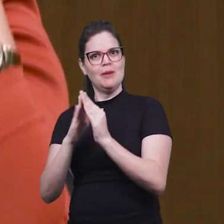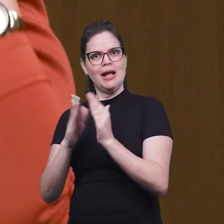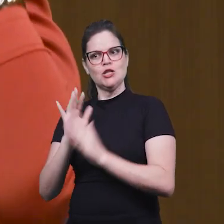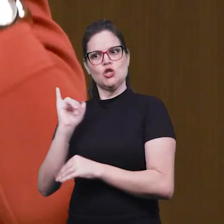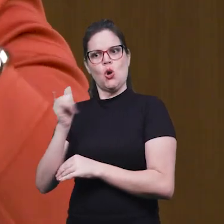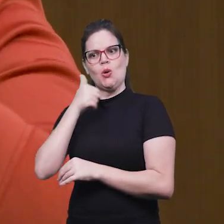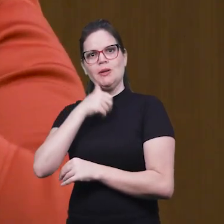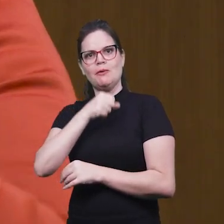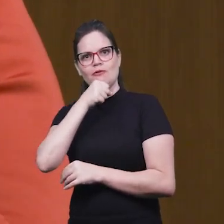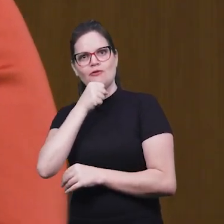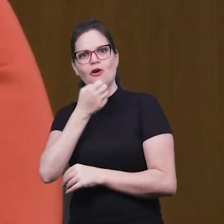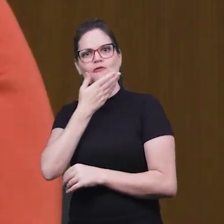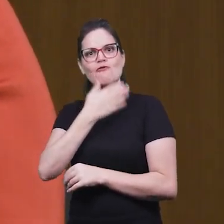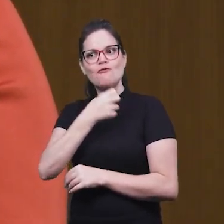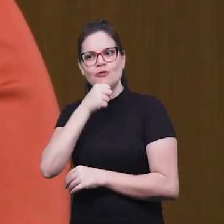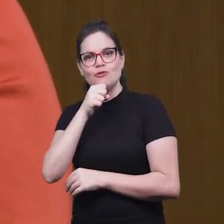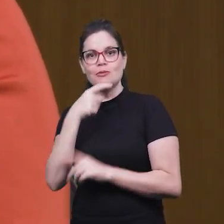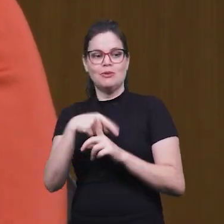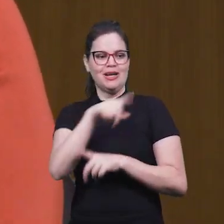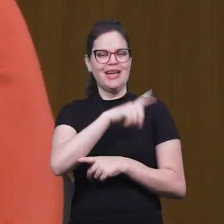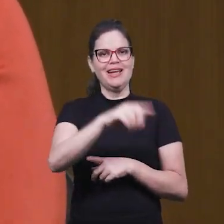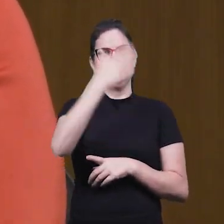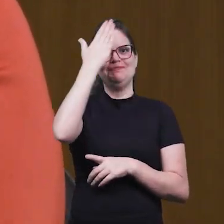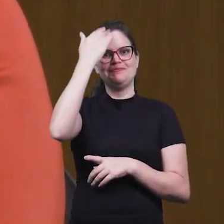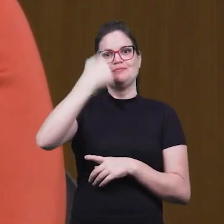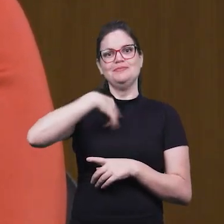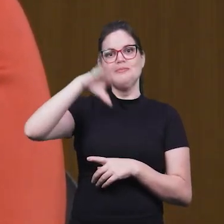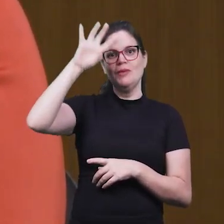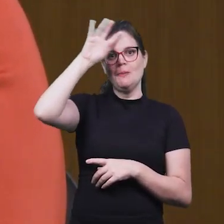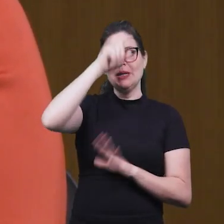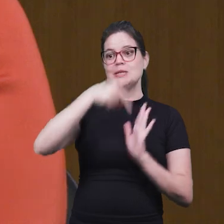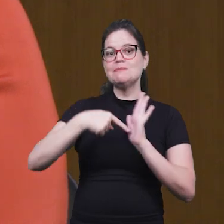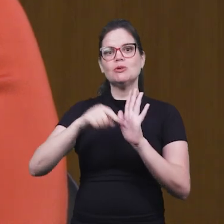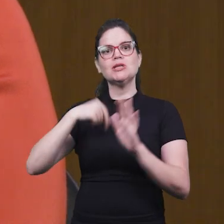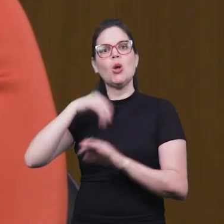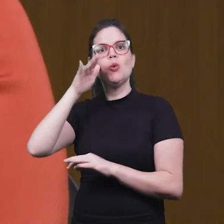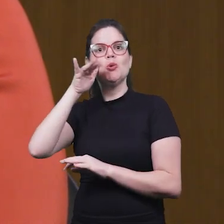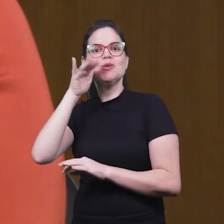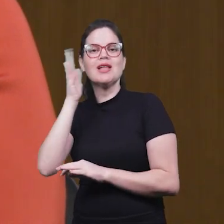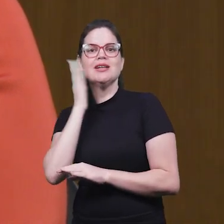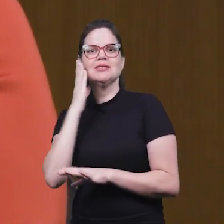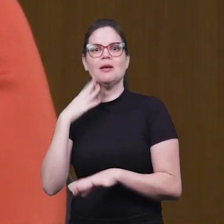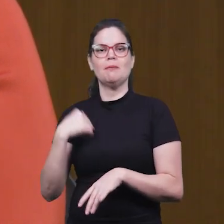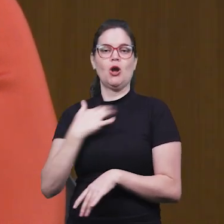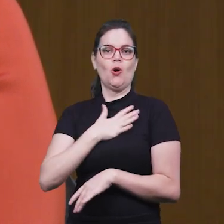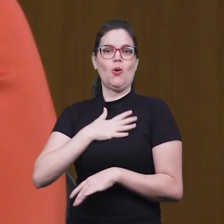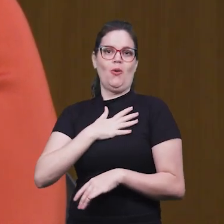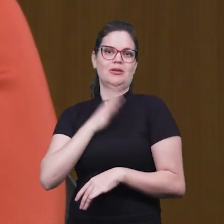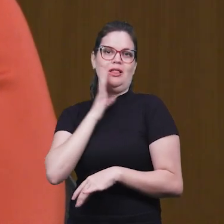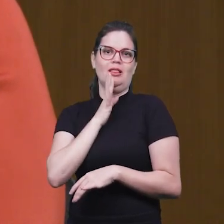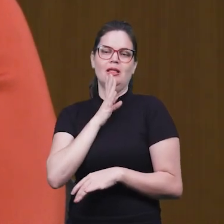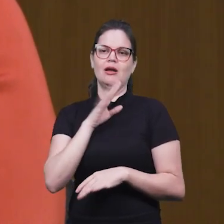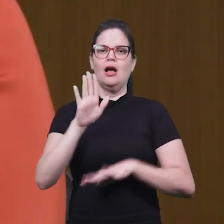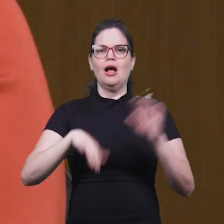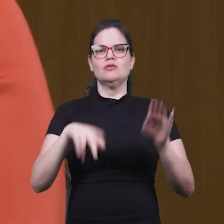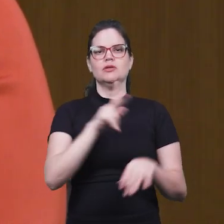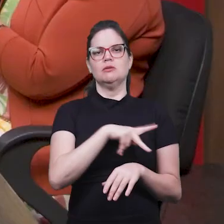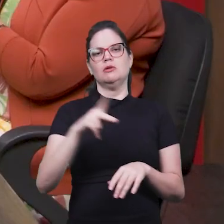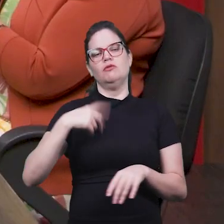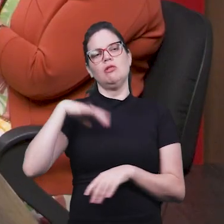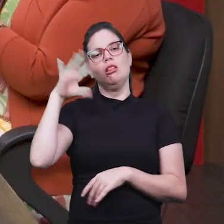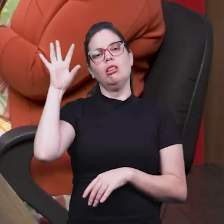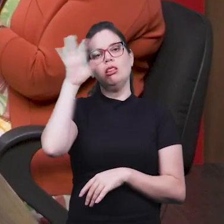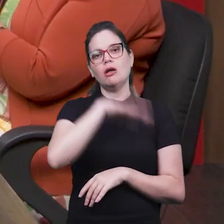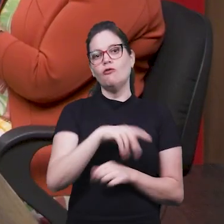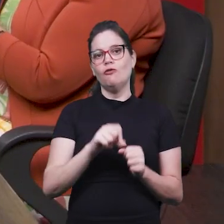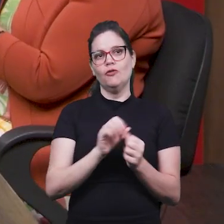né, a falar sobre aquilo que elas têm aprendido. Que elas aprenderam. Isso é muito importante, porque além de aprender a